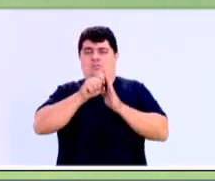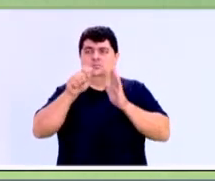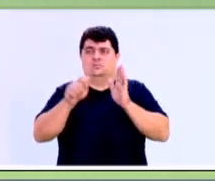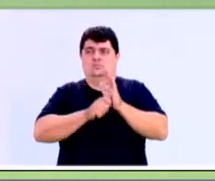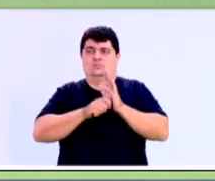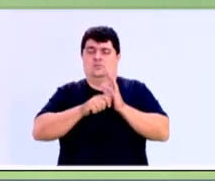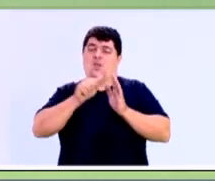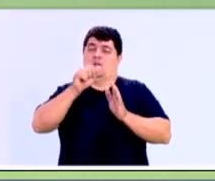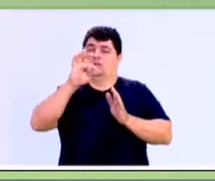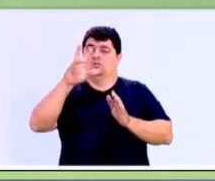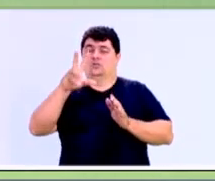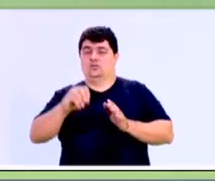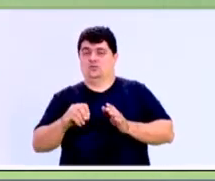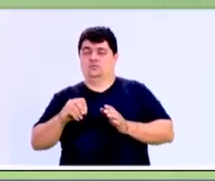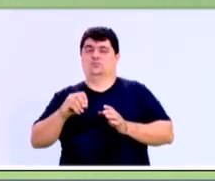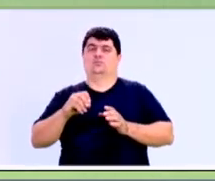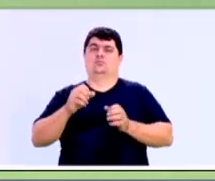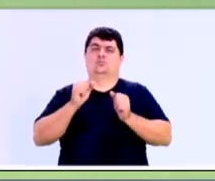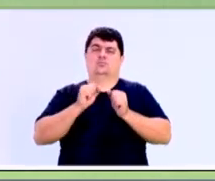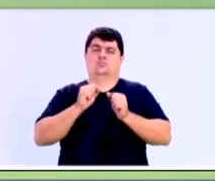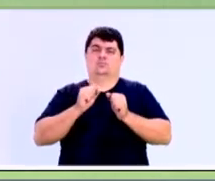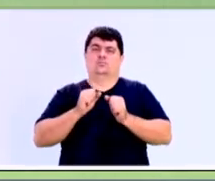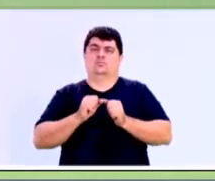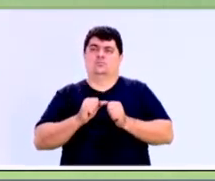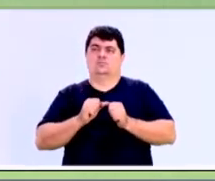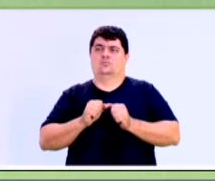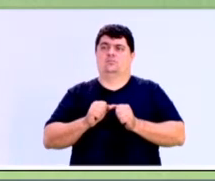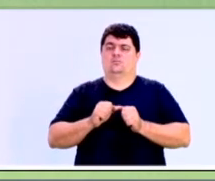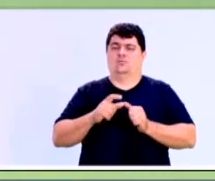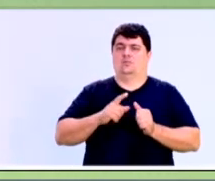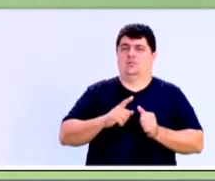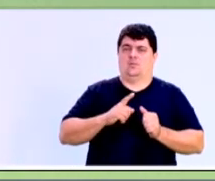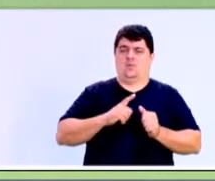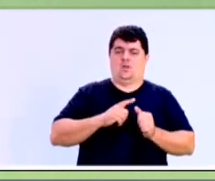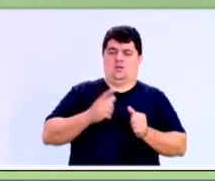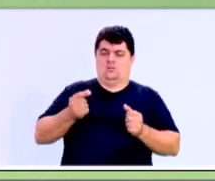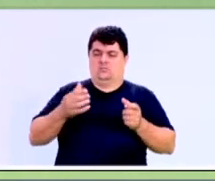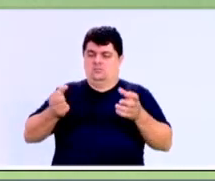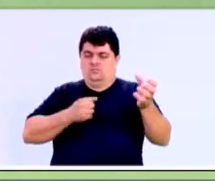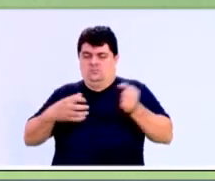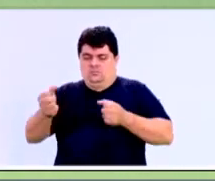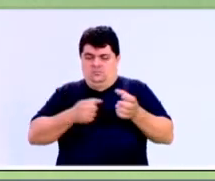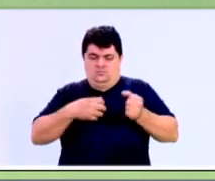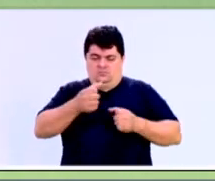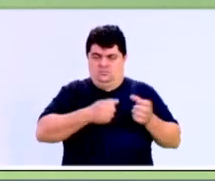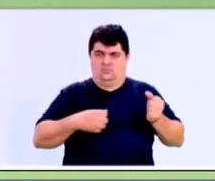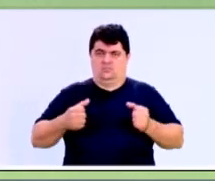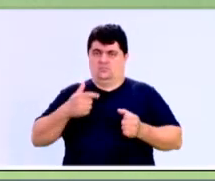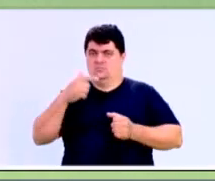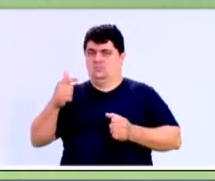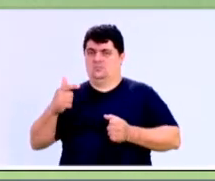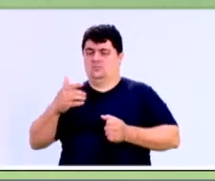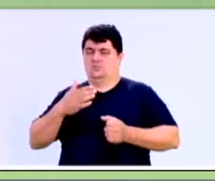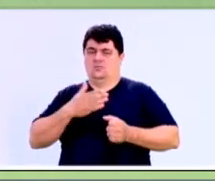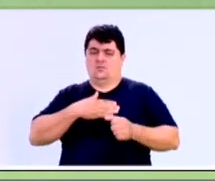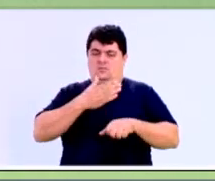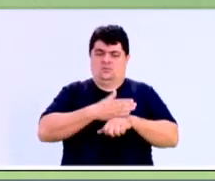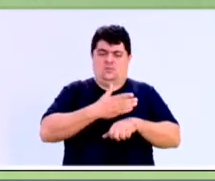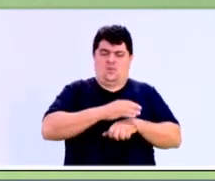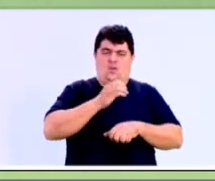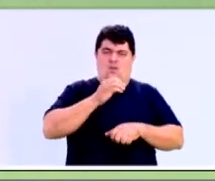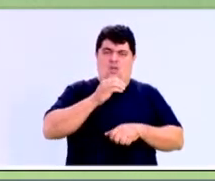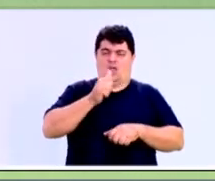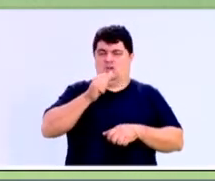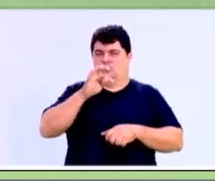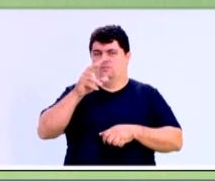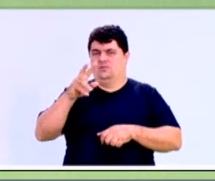financeiro, ou seja, provar, isso aqui é toda a minha parte de captação financeira, não tem muito a ver com a minha atividade operacional.